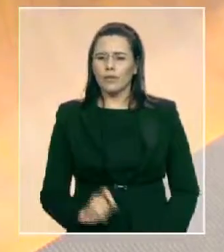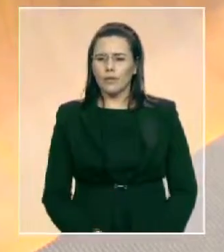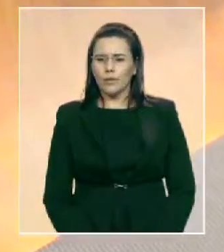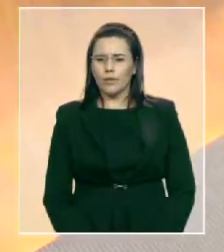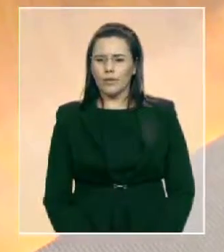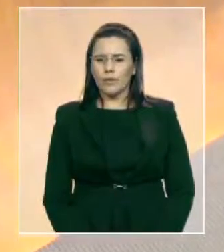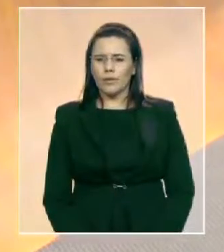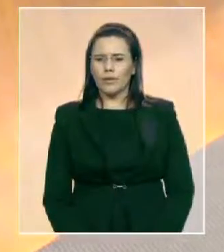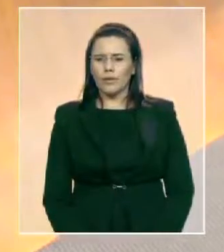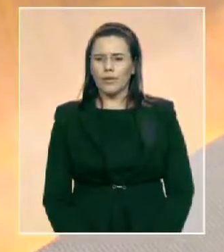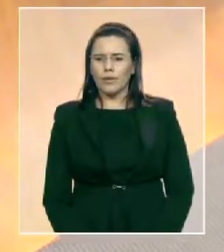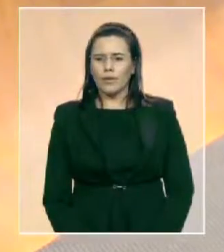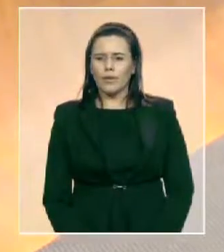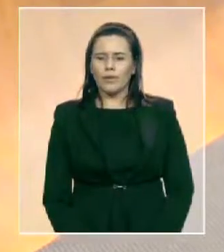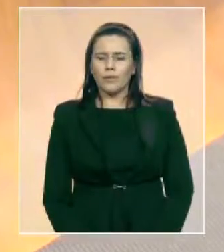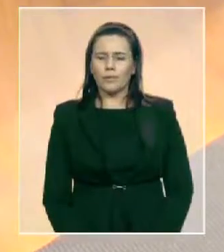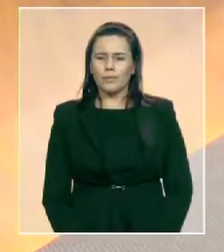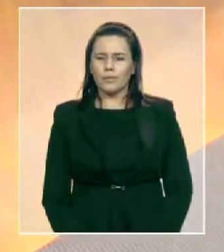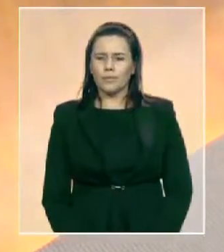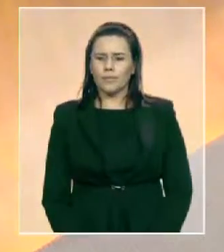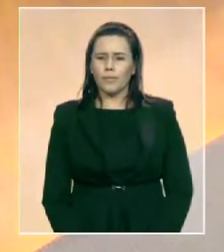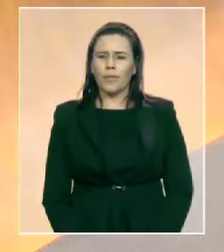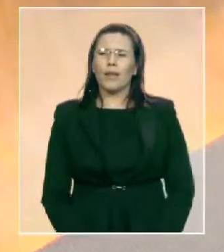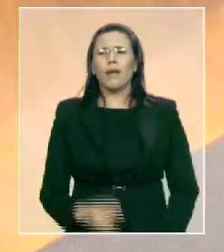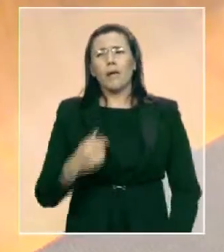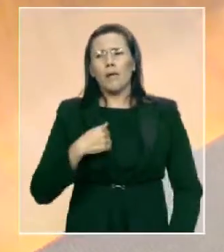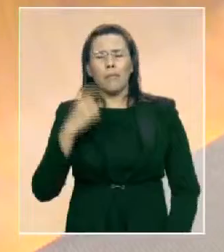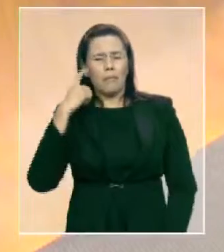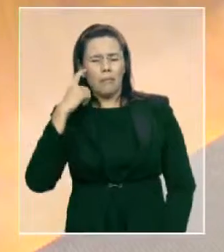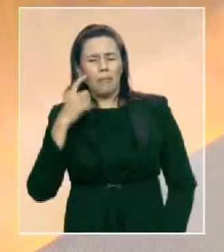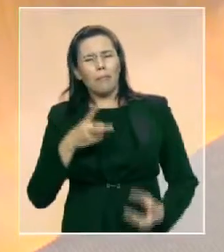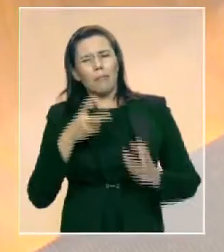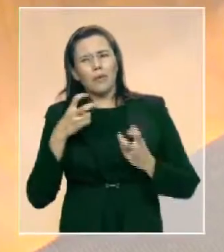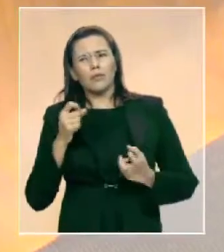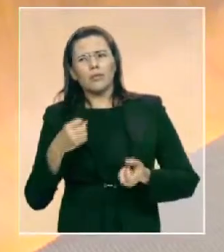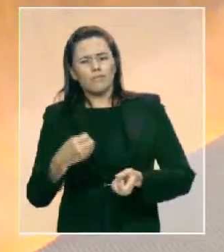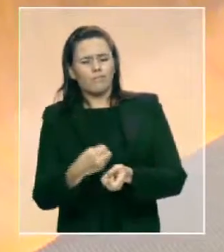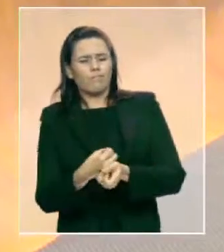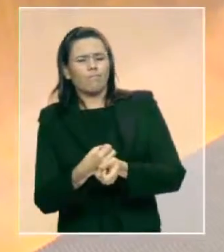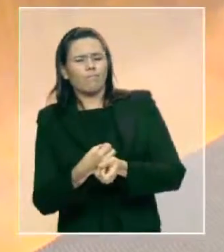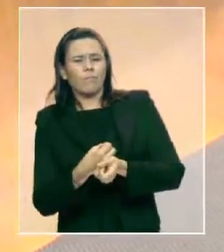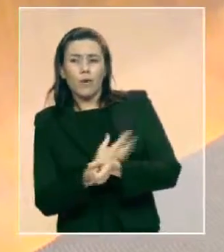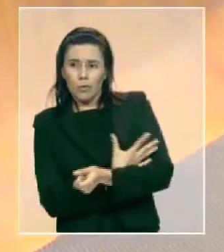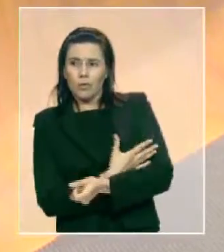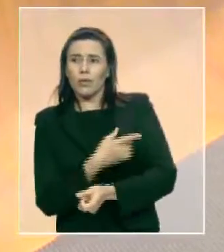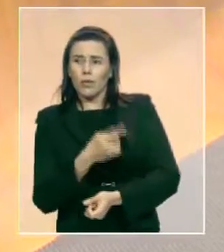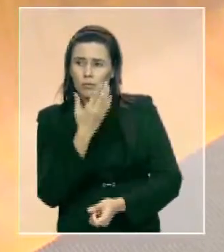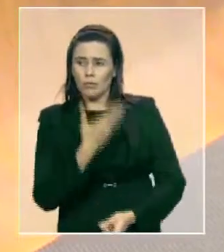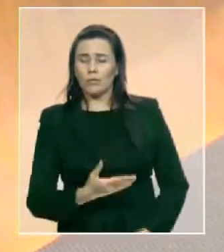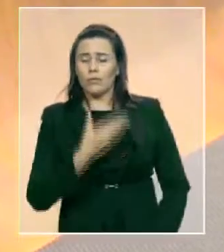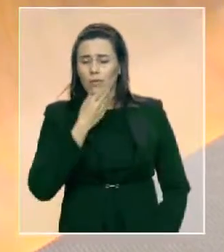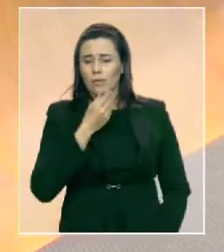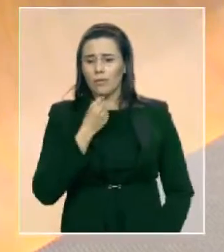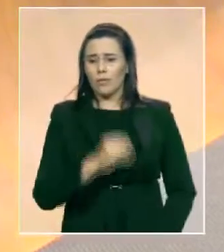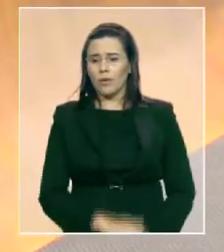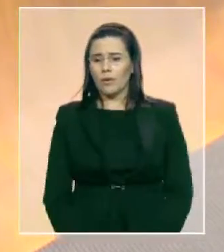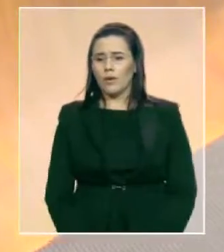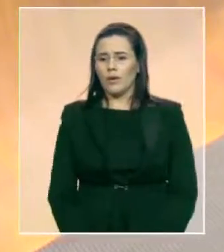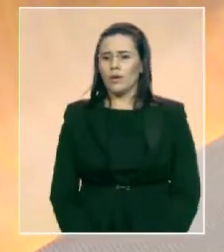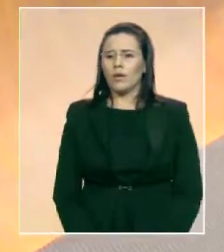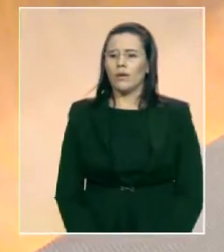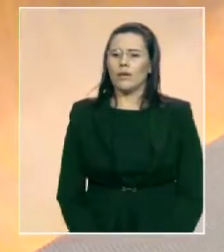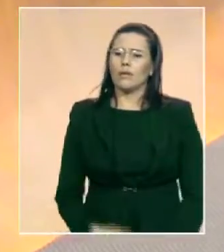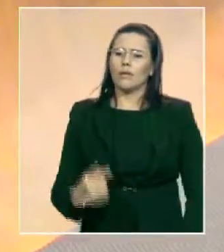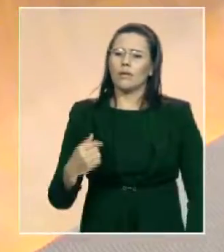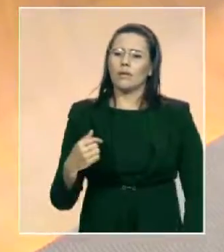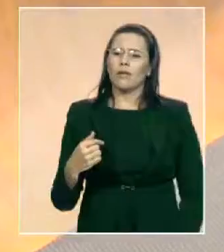o problema de remoção, isso não chega até o governo. Na minha época, pelo menos, nunca chegou. Isso é